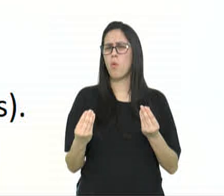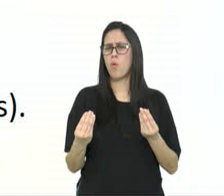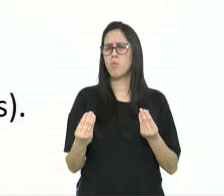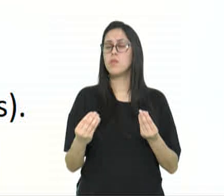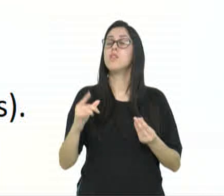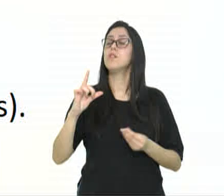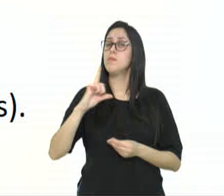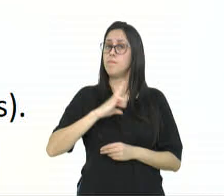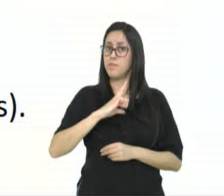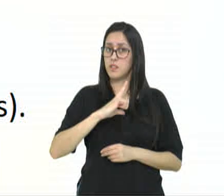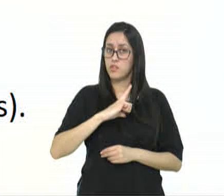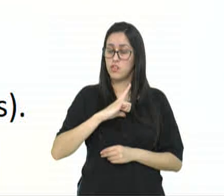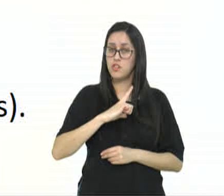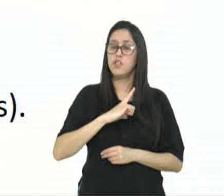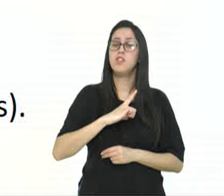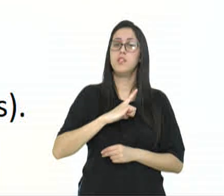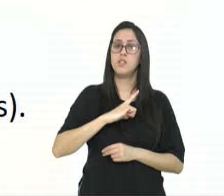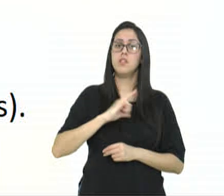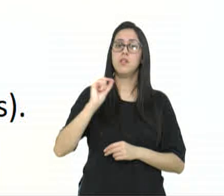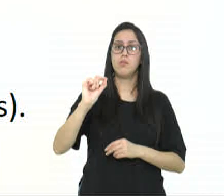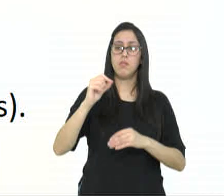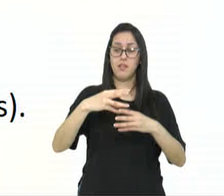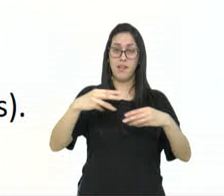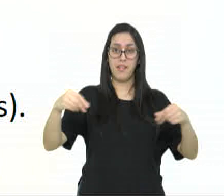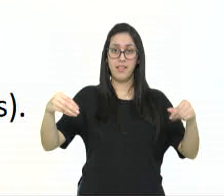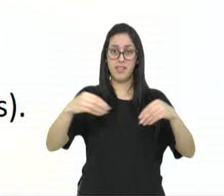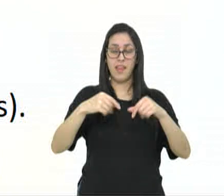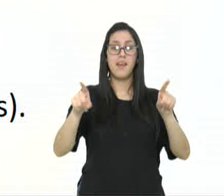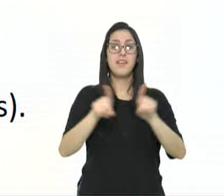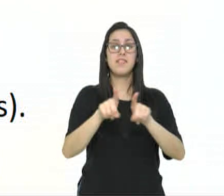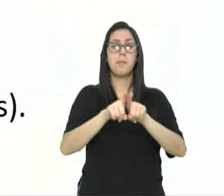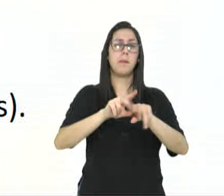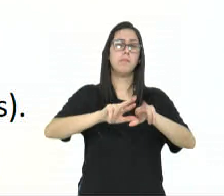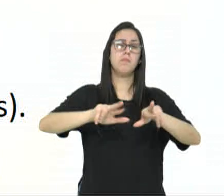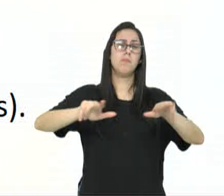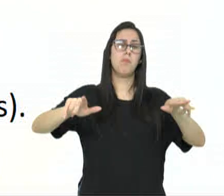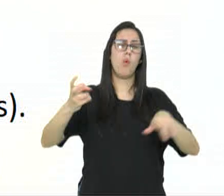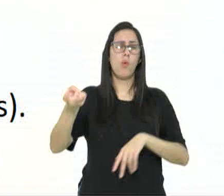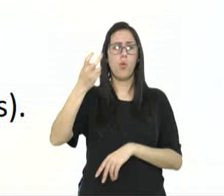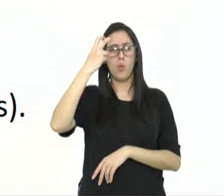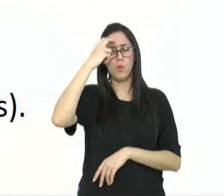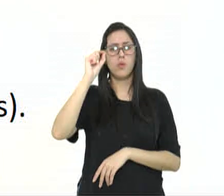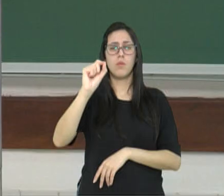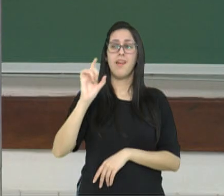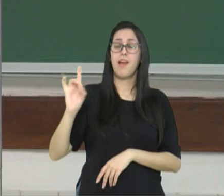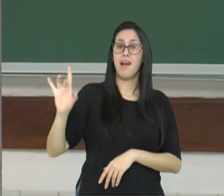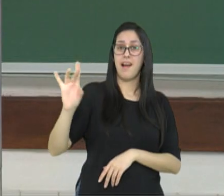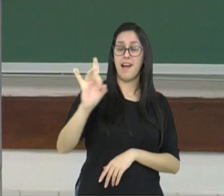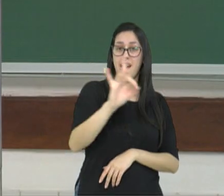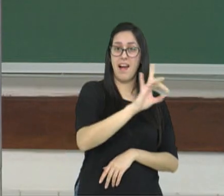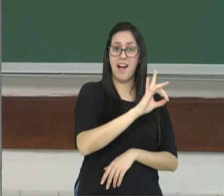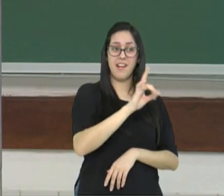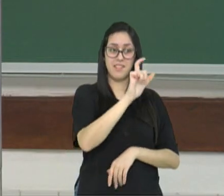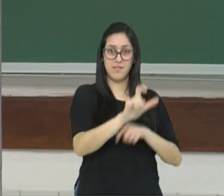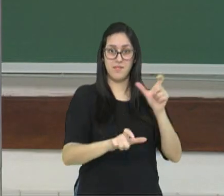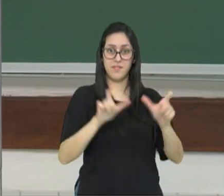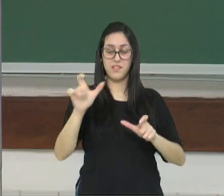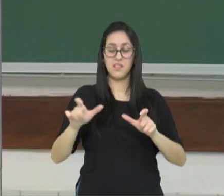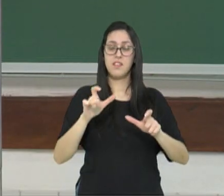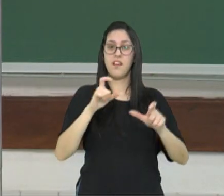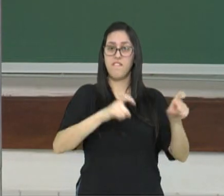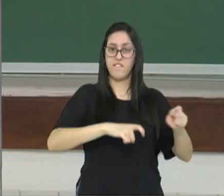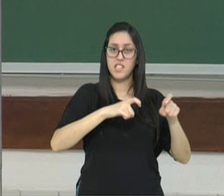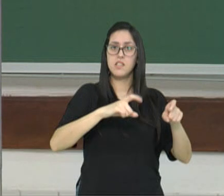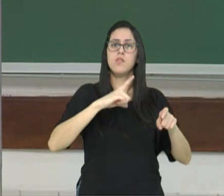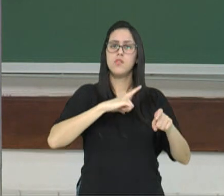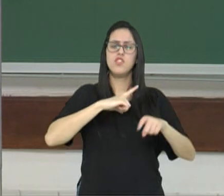pequena propriedade de terras e na policultura, isso é, em cada um fazendeiro plantar um produto diferente ou plantar